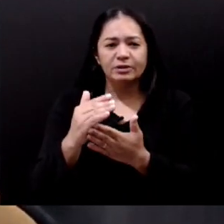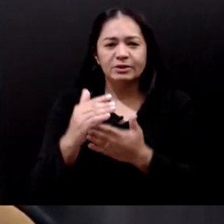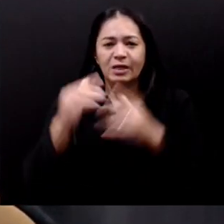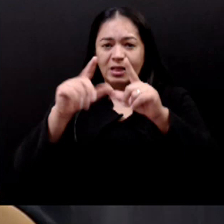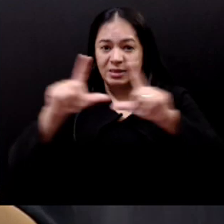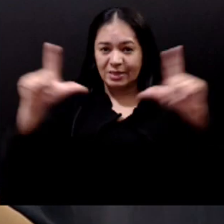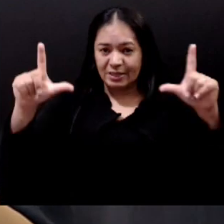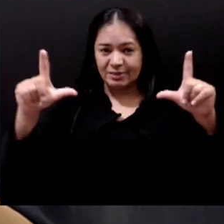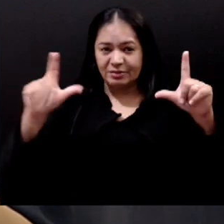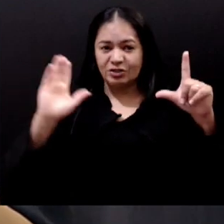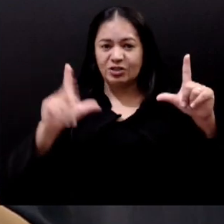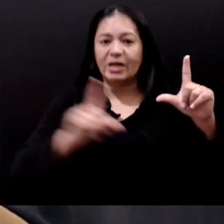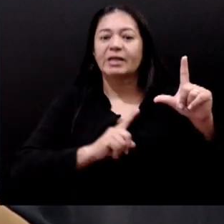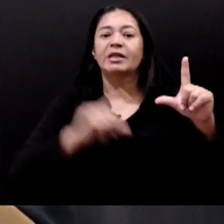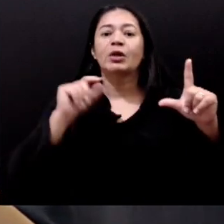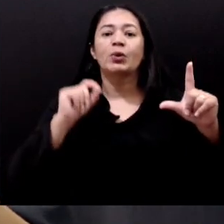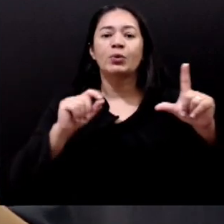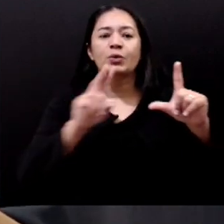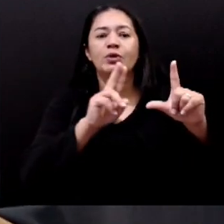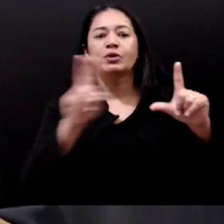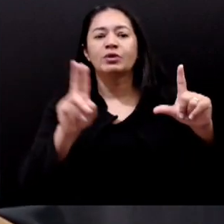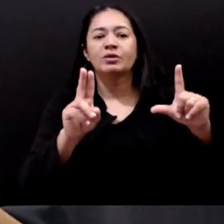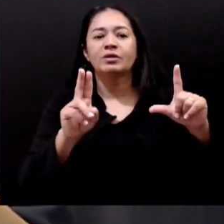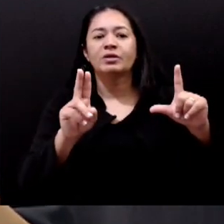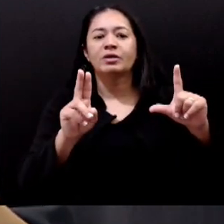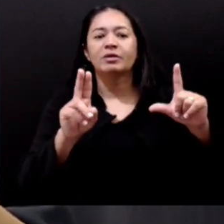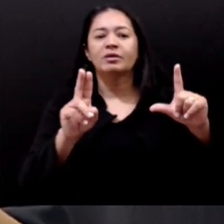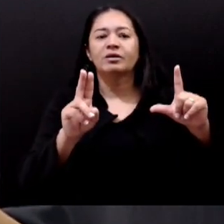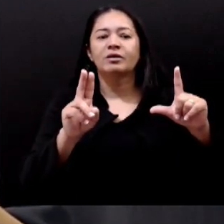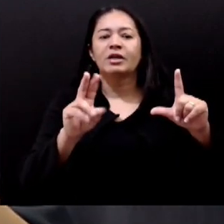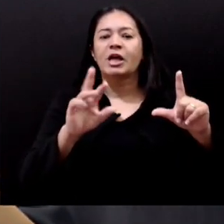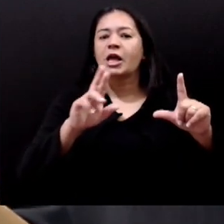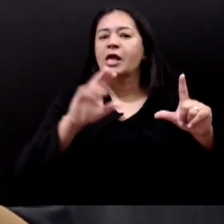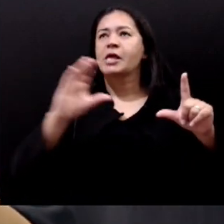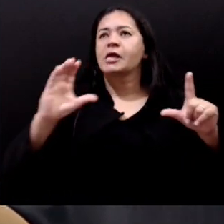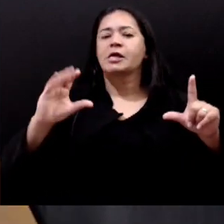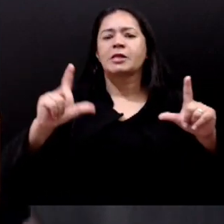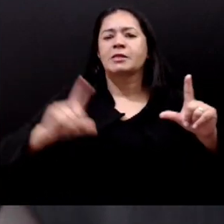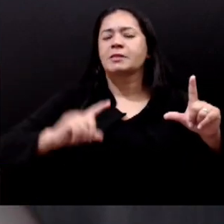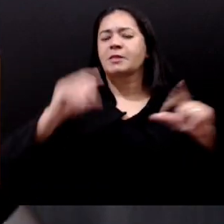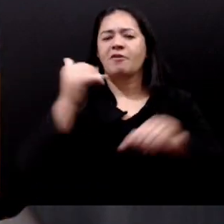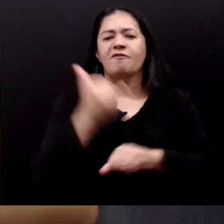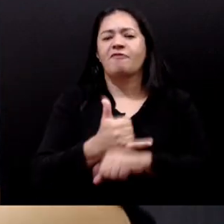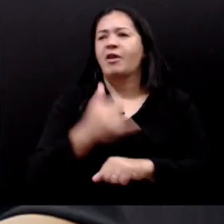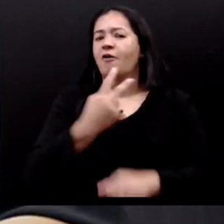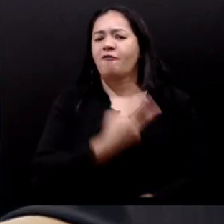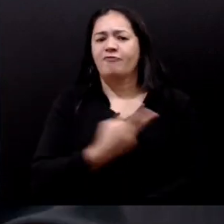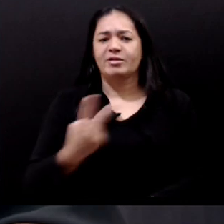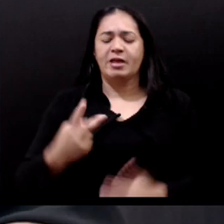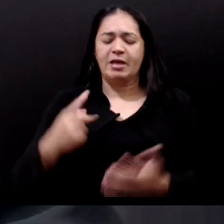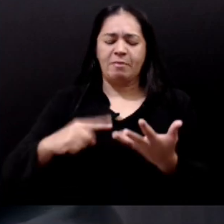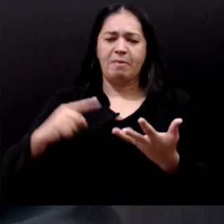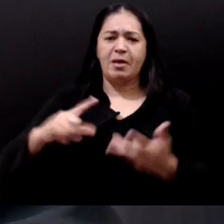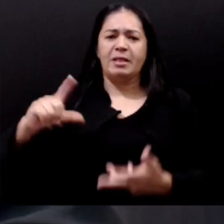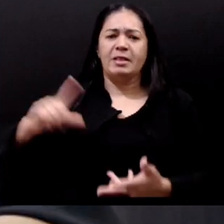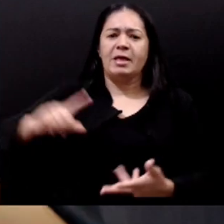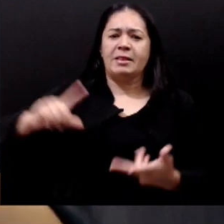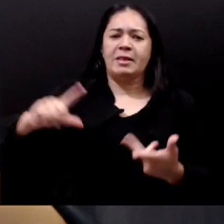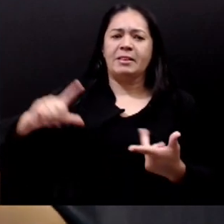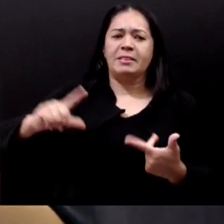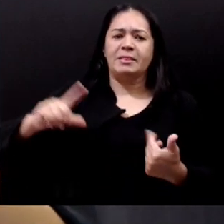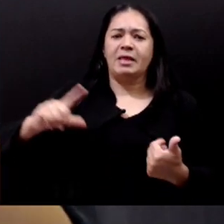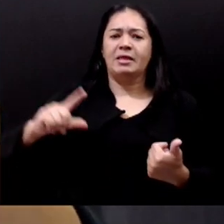assim: rico em ferro, rico em cálcio, rico em vitamina, é aquele achocolatado que te dá energia.